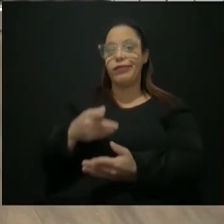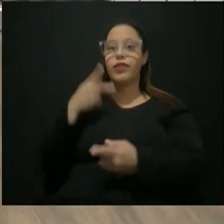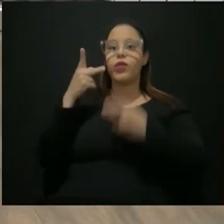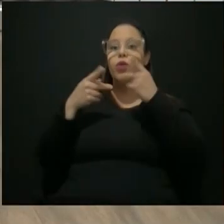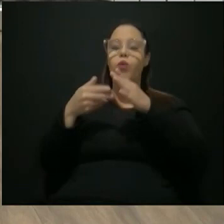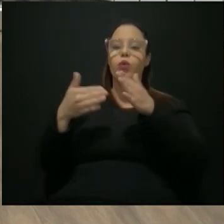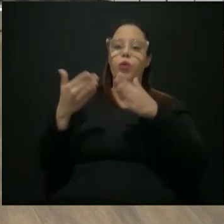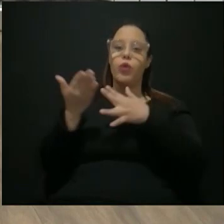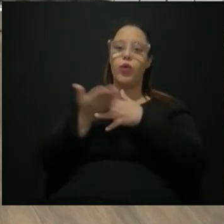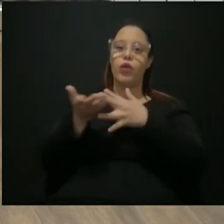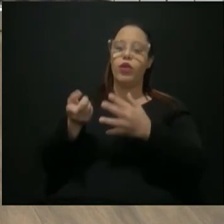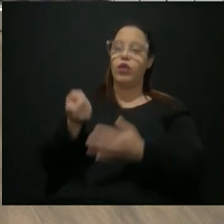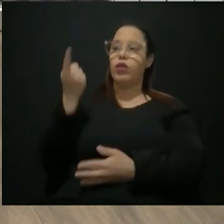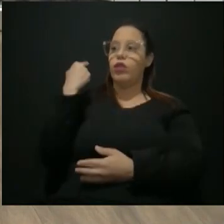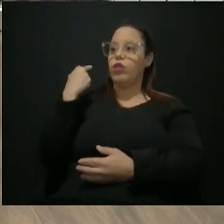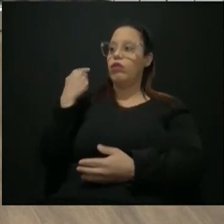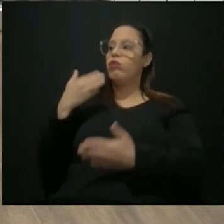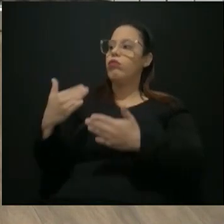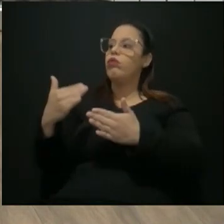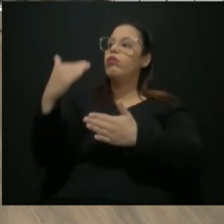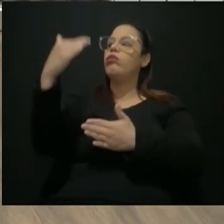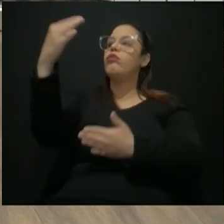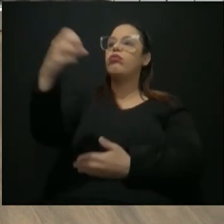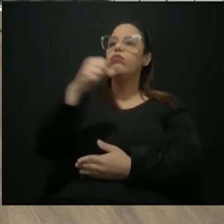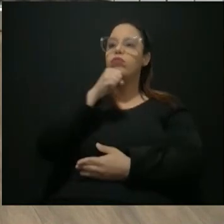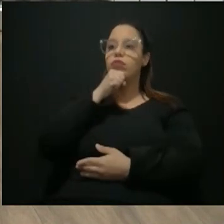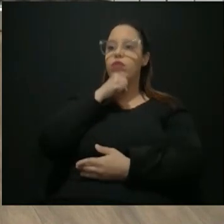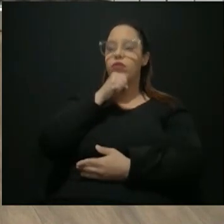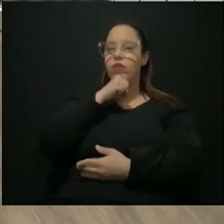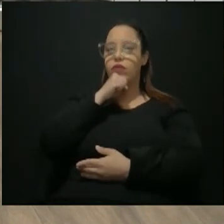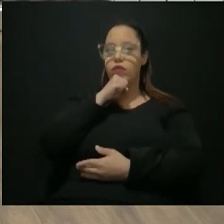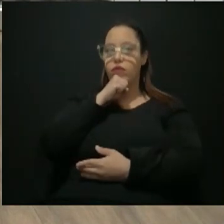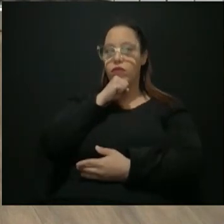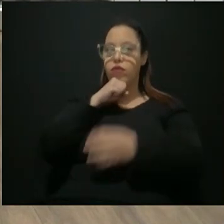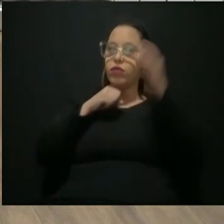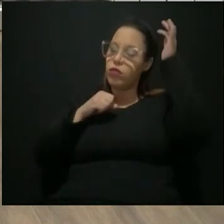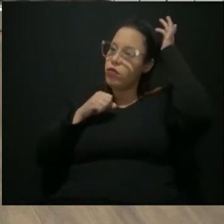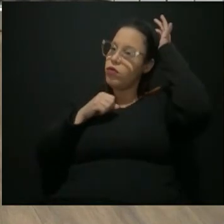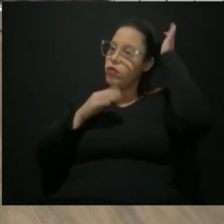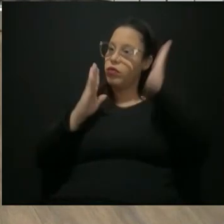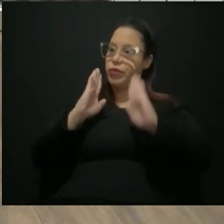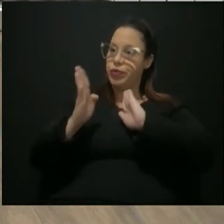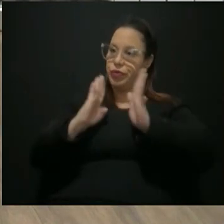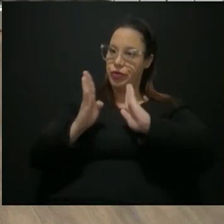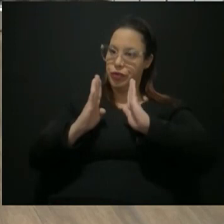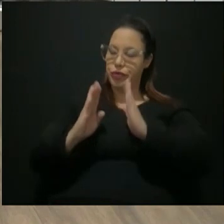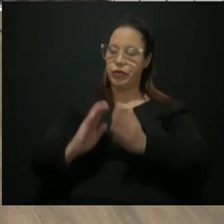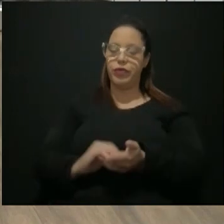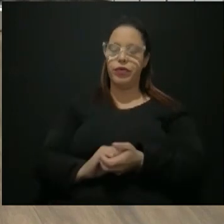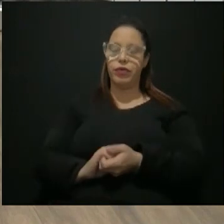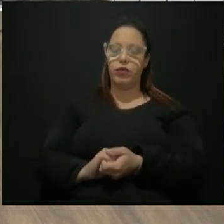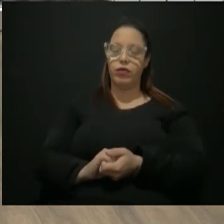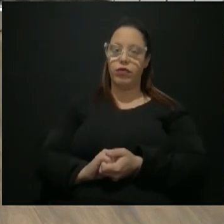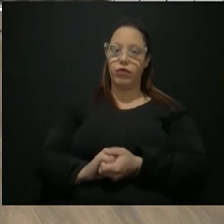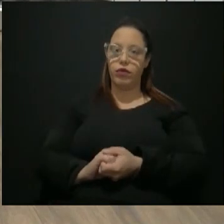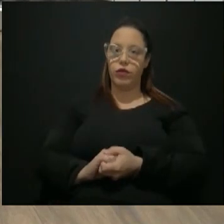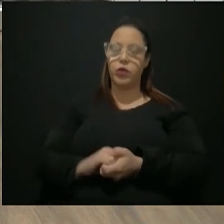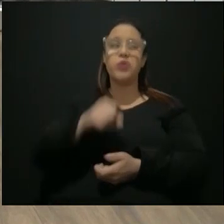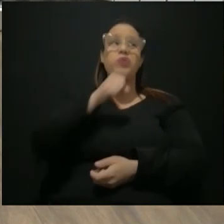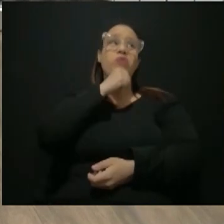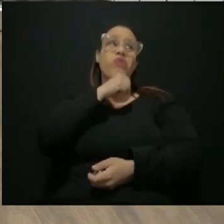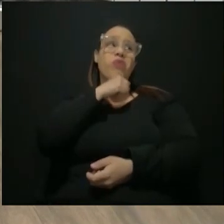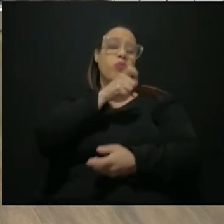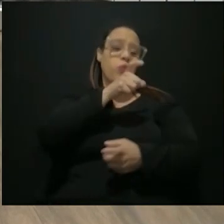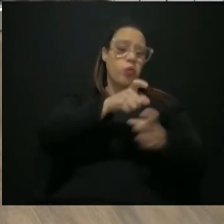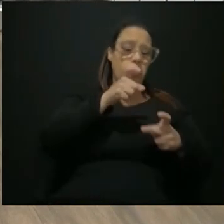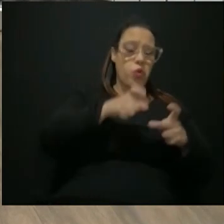acompanhando o processo de envelhecimento e aliás, o período já como idoso, né, de algumas pessoas que eu convivi,